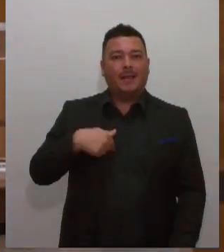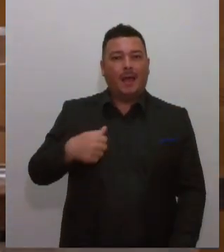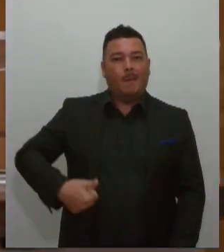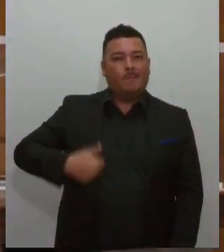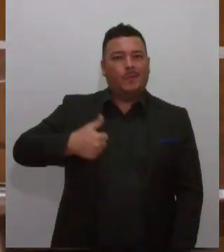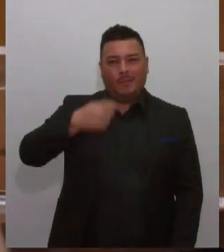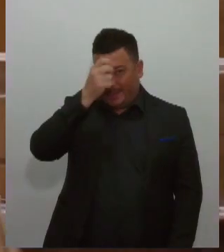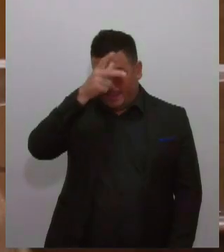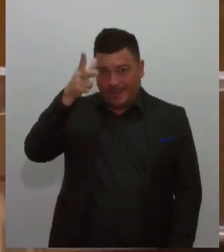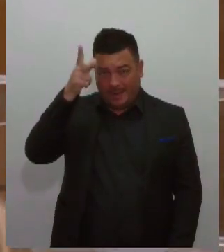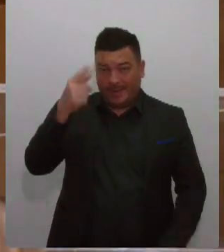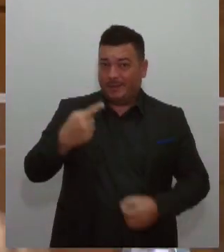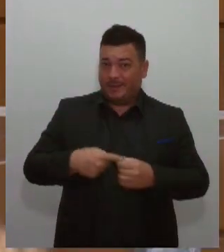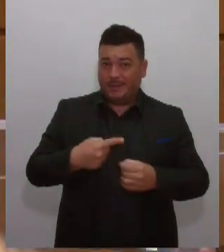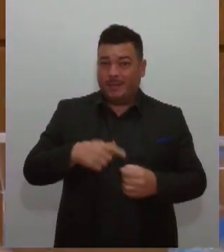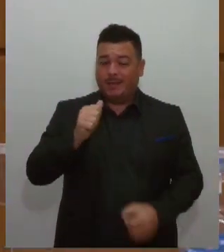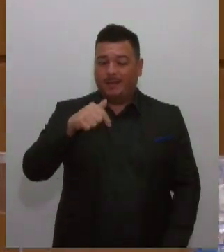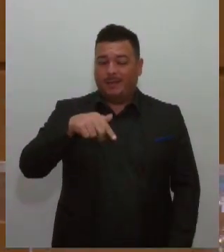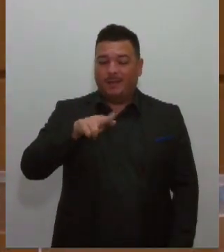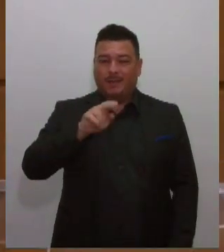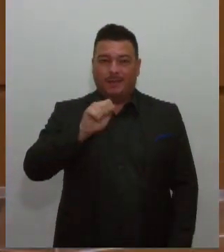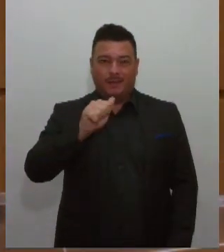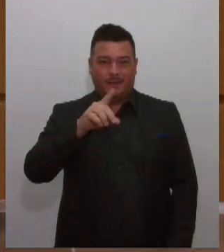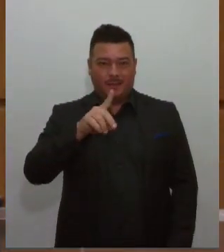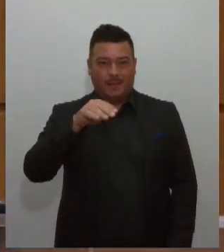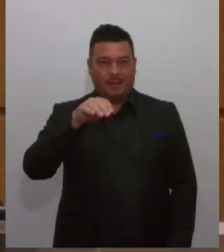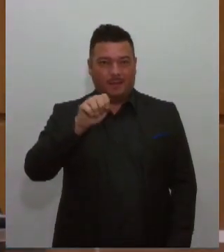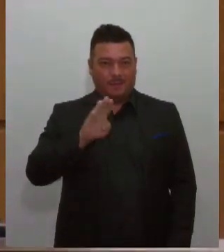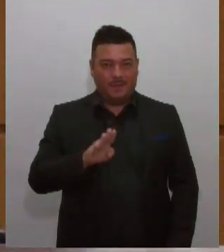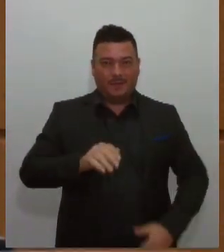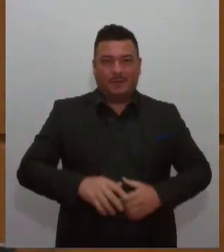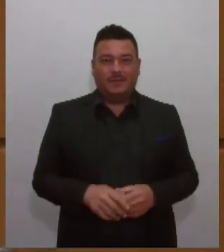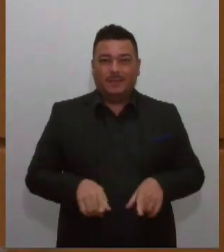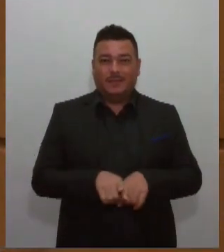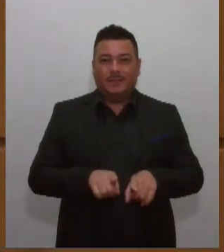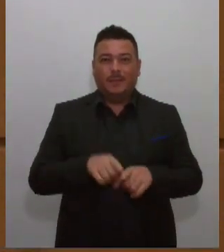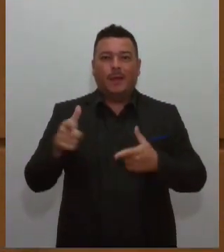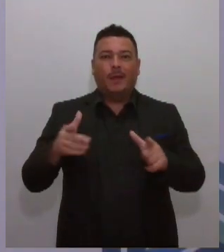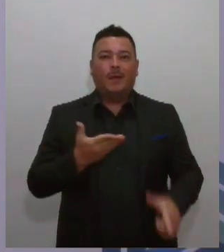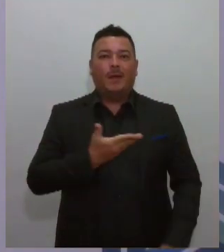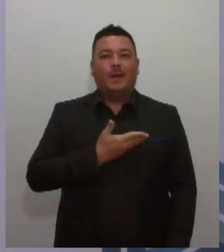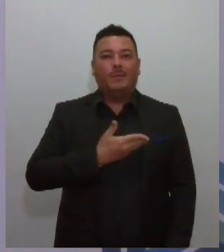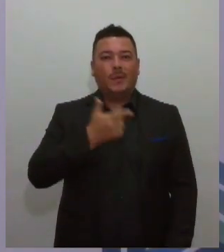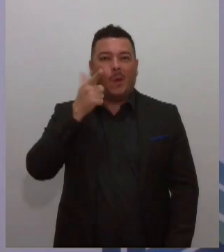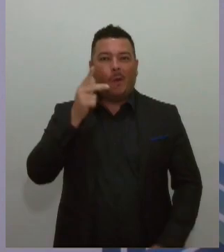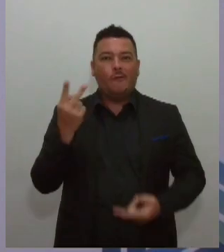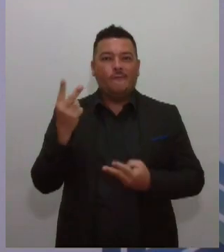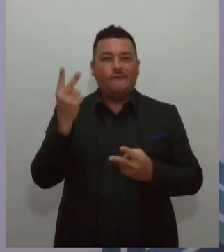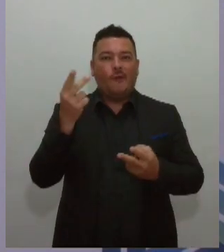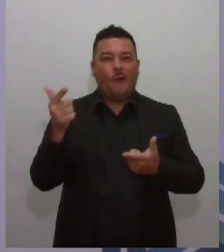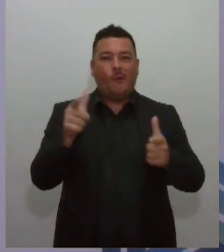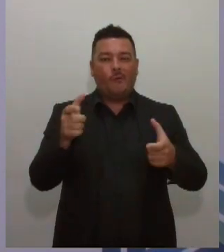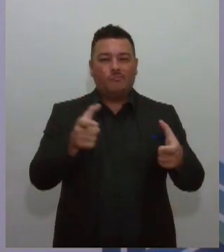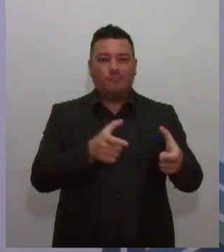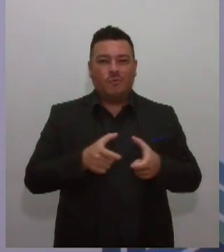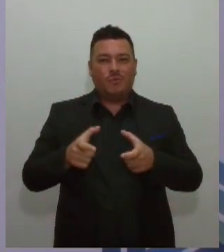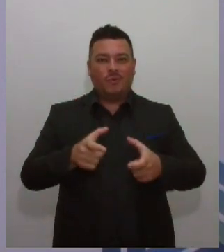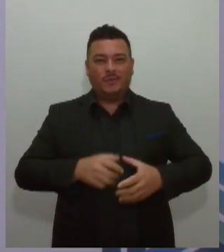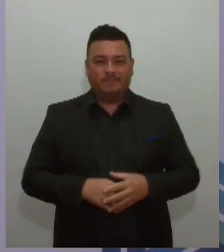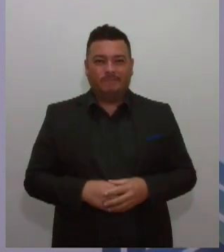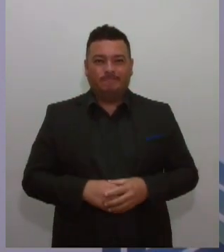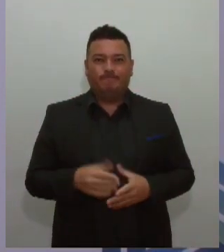de Aquidabã. Parabenizou também outros aliados e amigos vitoriosos em outras cidades. Eu só desejo, né, muita sabedoria,